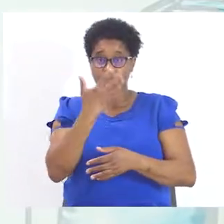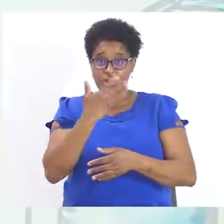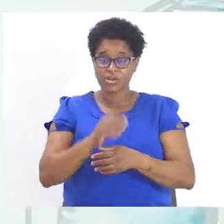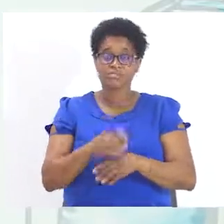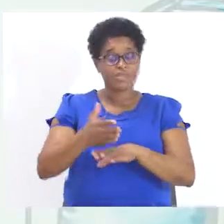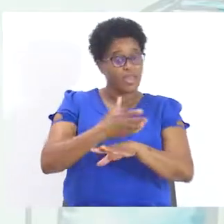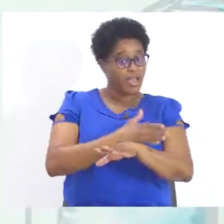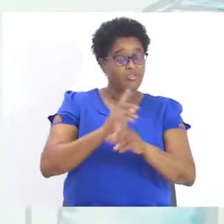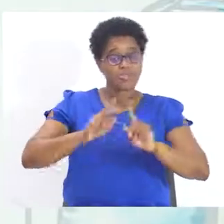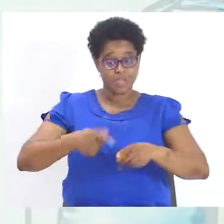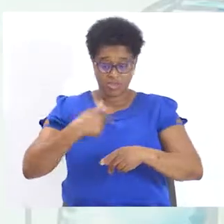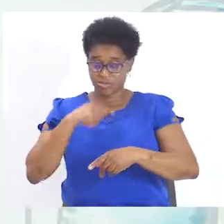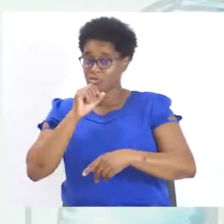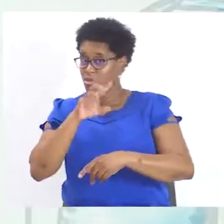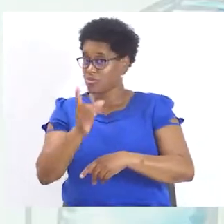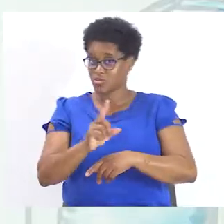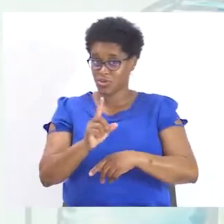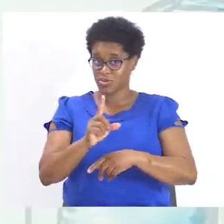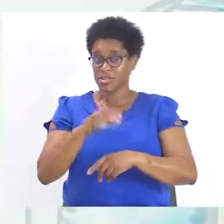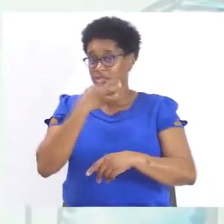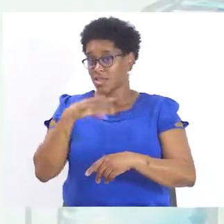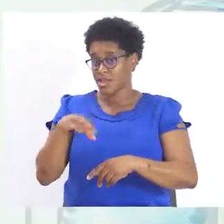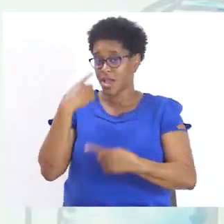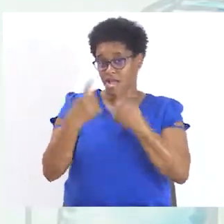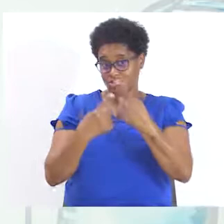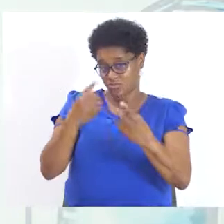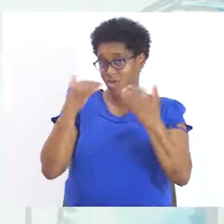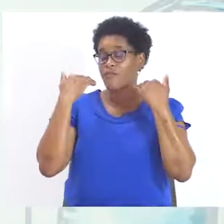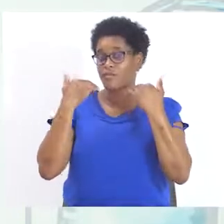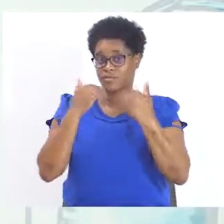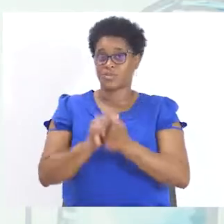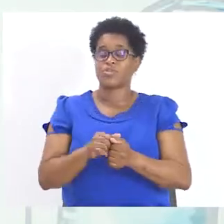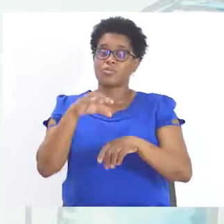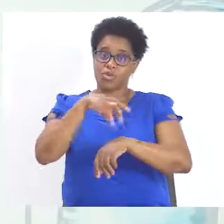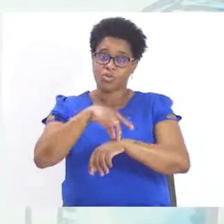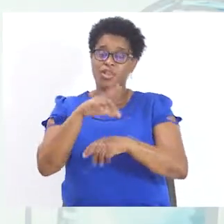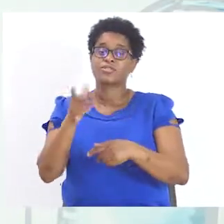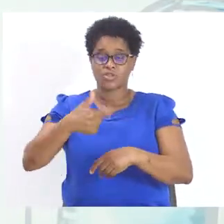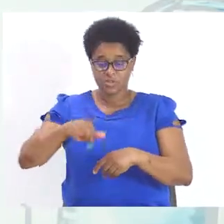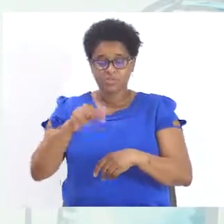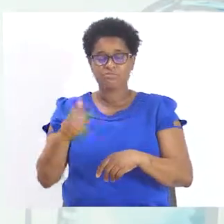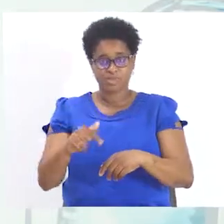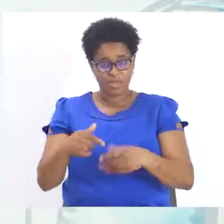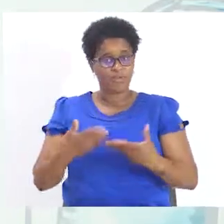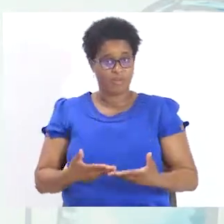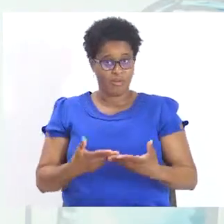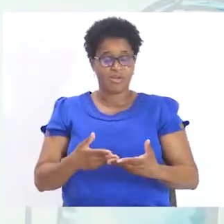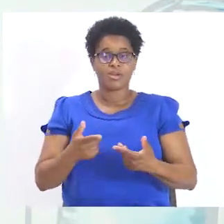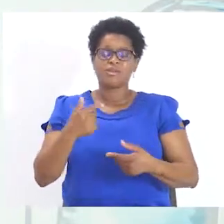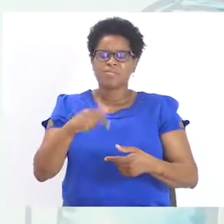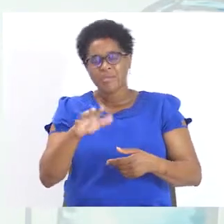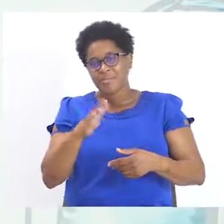antes começar, não posso deixar a dica sobre a doença que nós estamos a